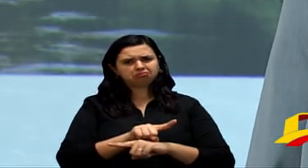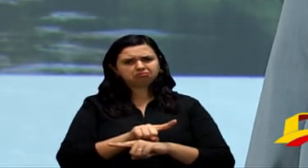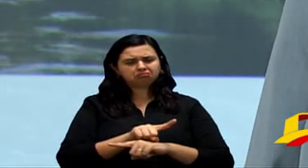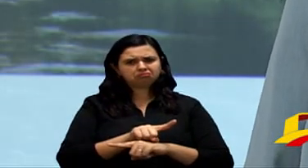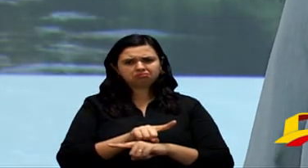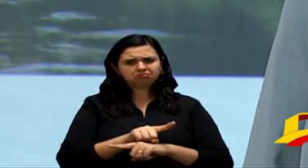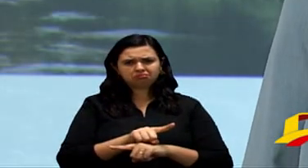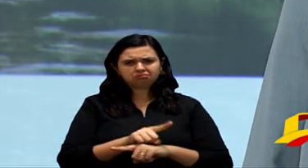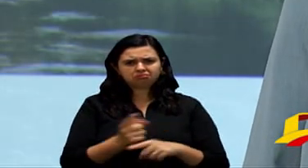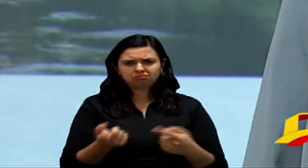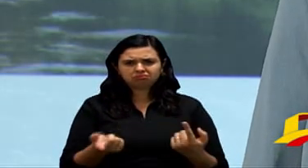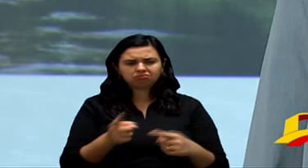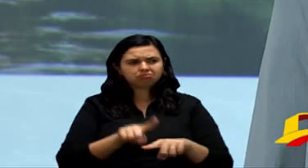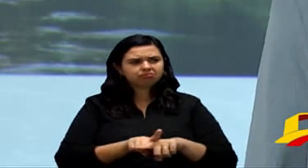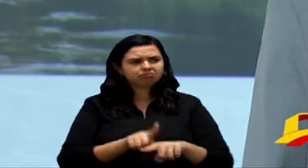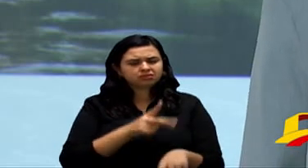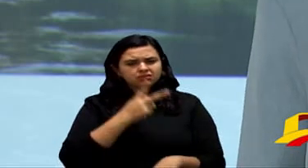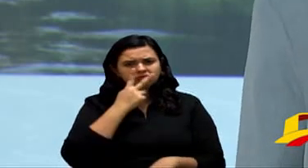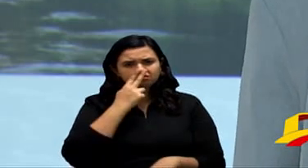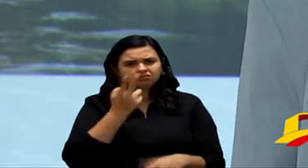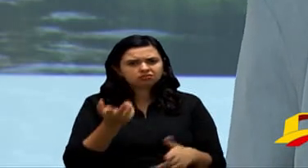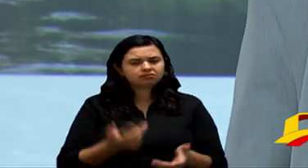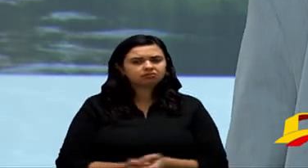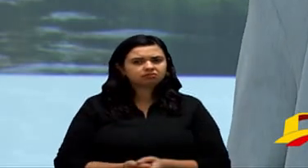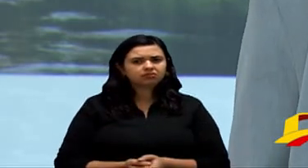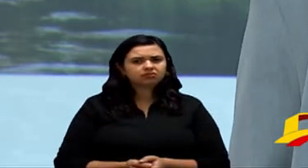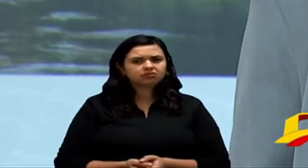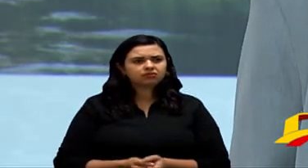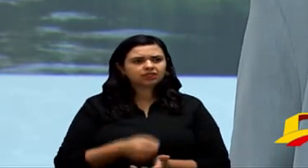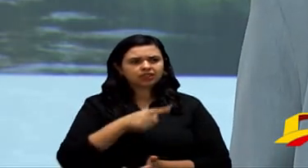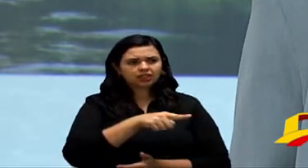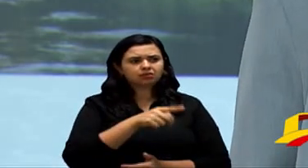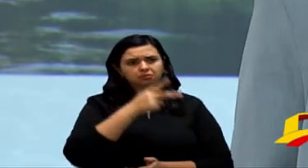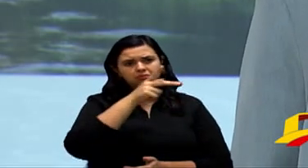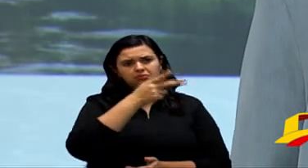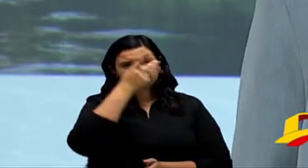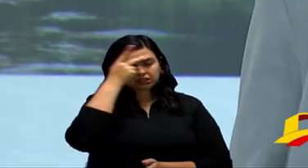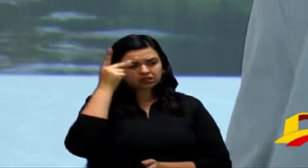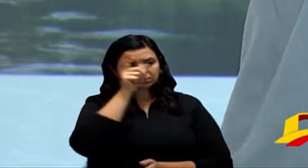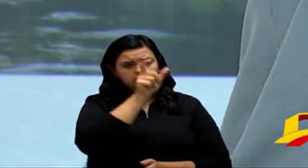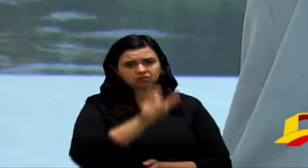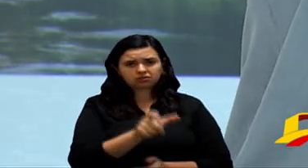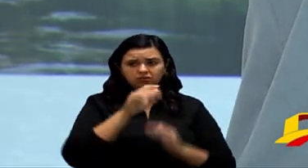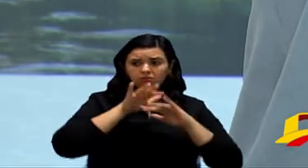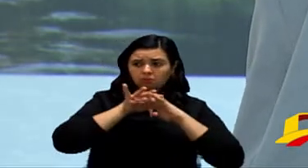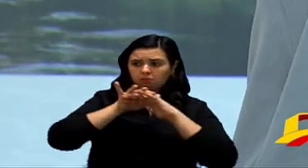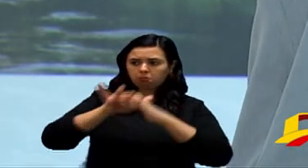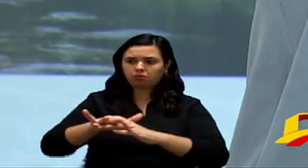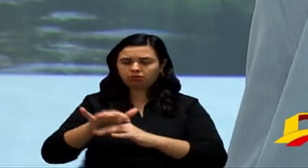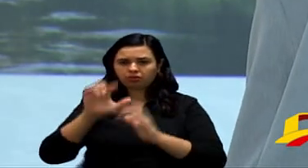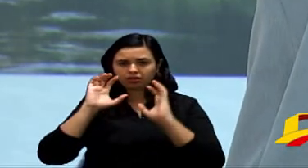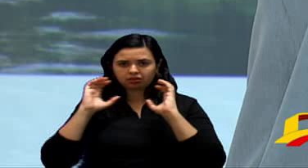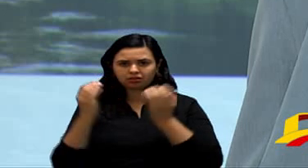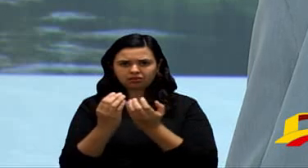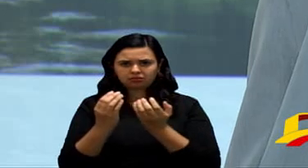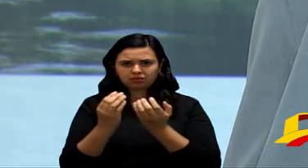essa inversão de valores quando se ataca esta casa alguém defende